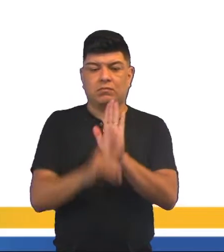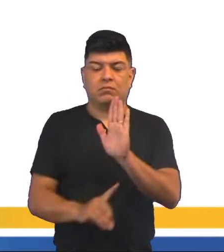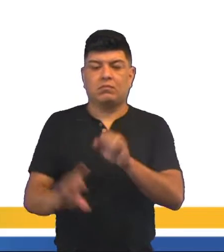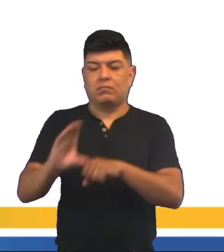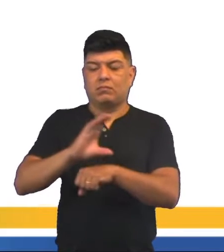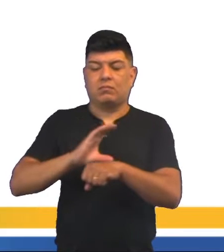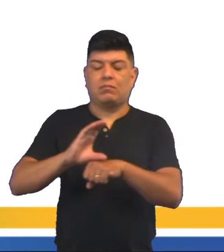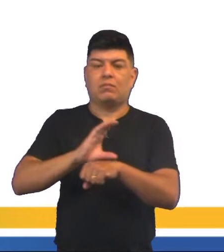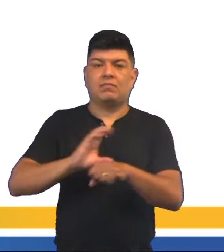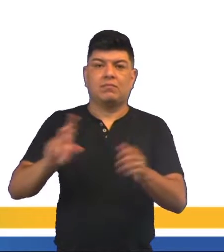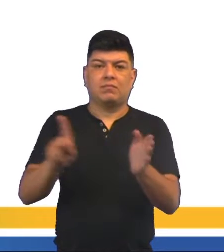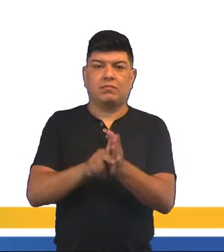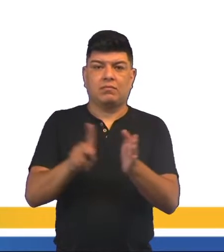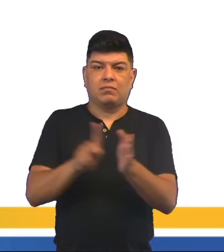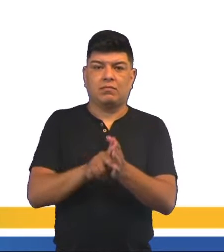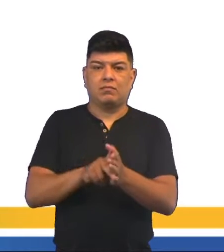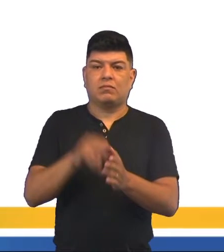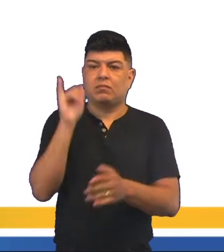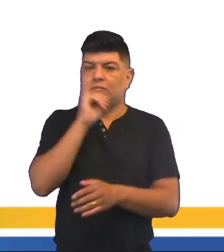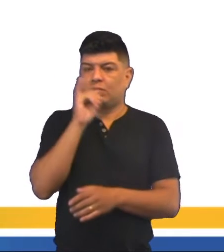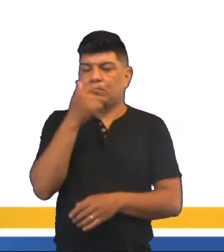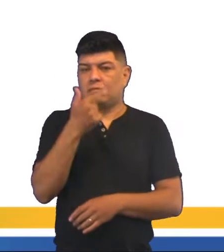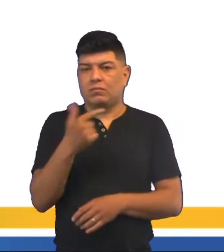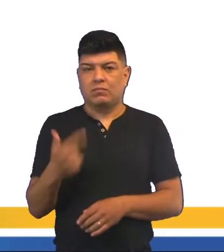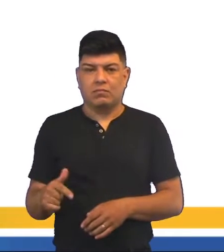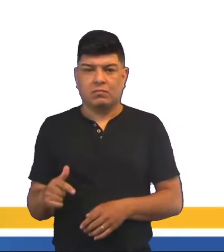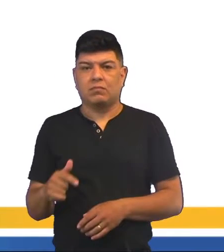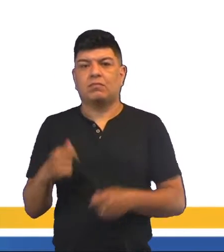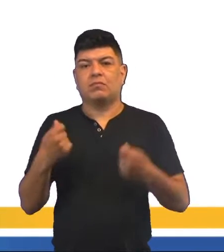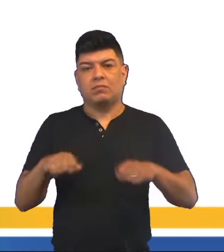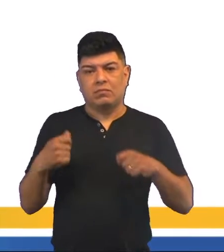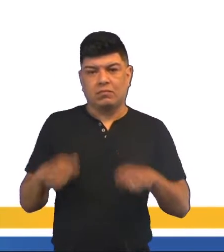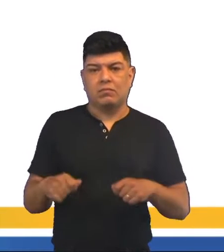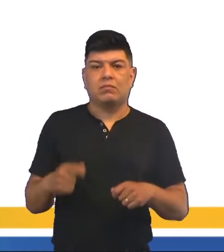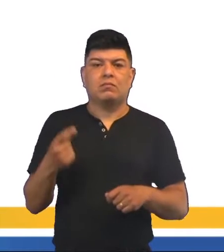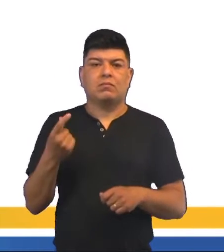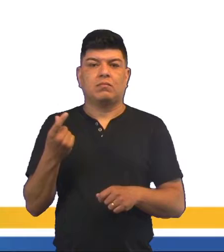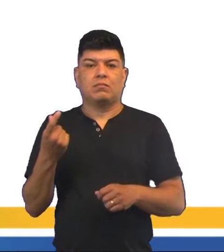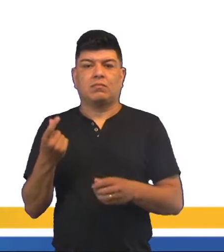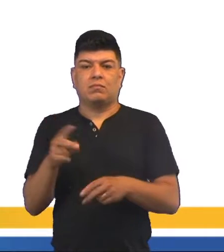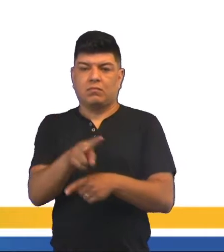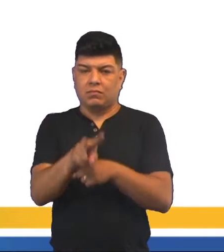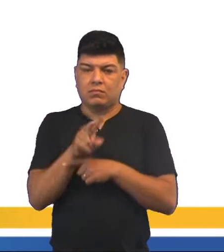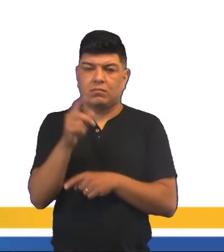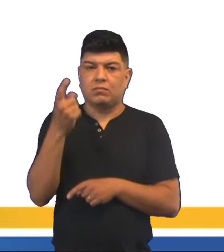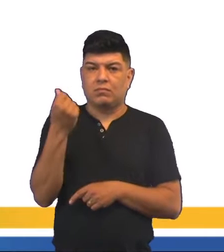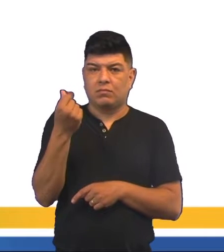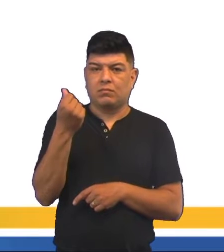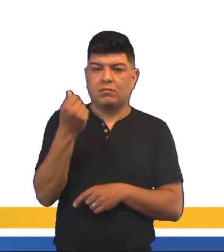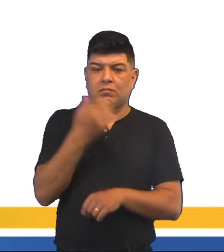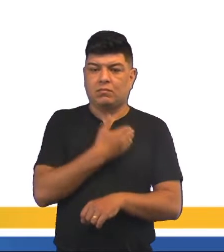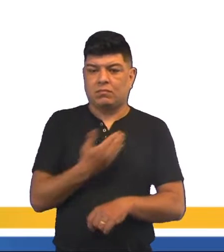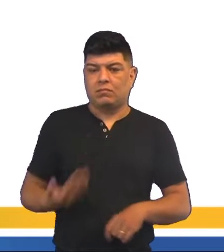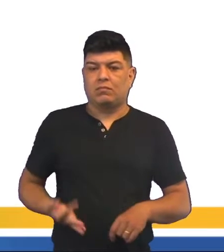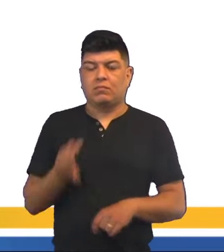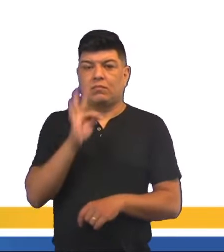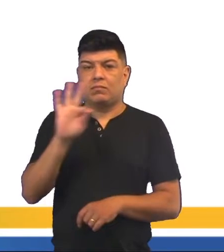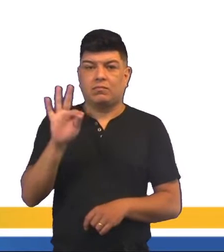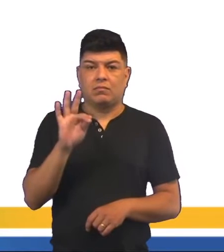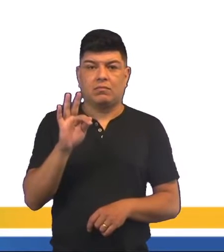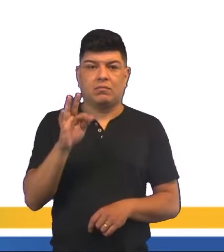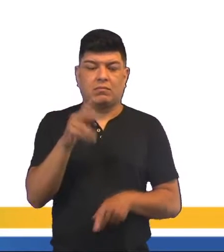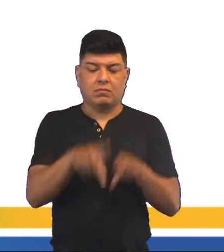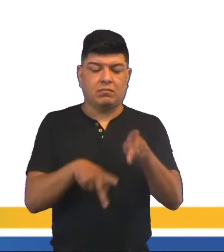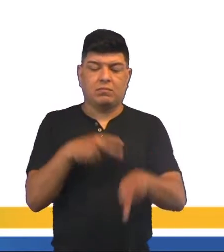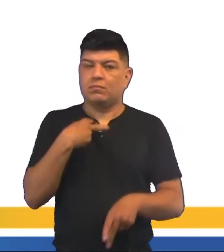Constituição própria, não podia arrecadar impostos, né, dependia de repasses orçamentários, né, do governo federal, e sua população não poderia